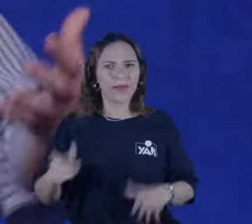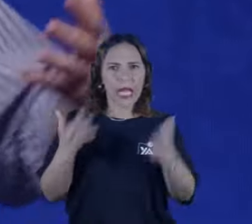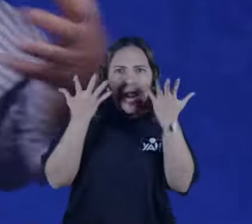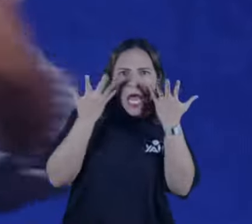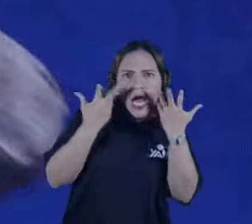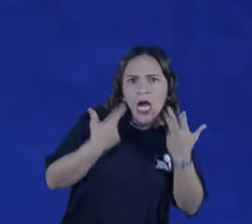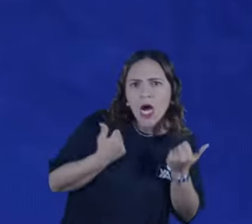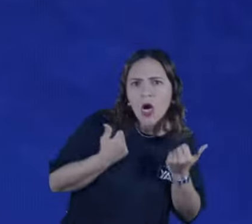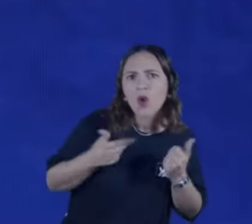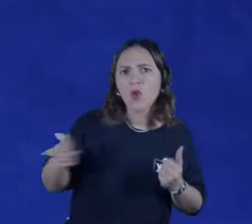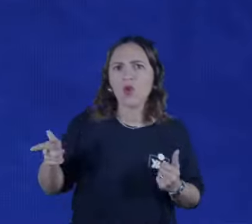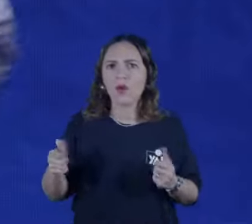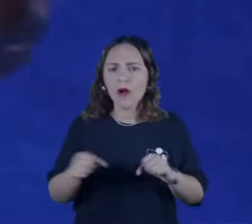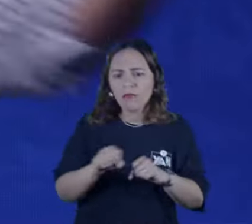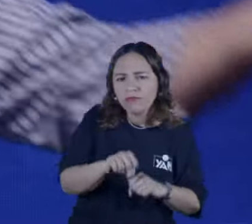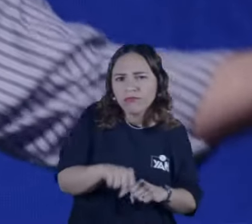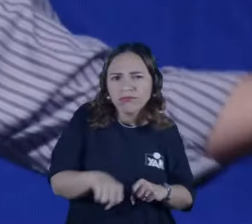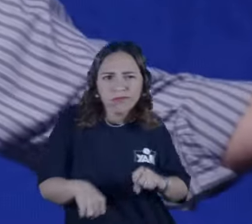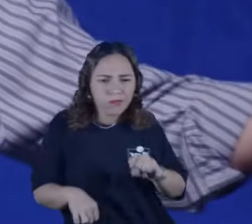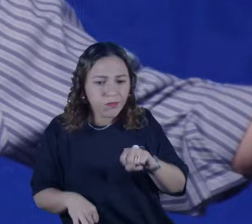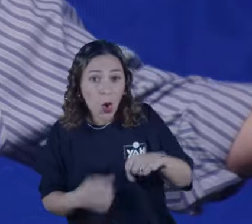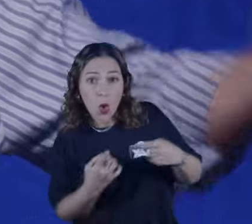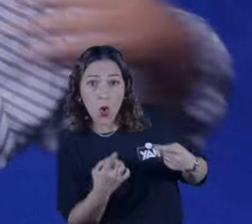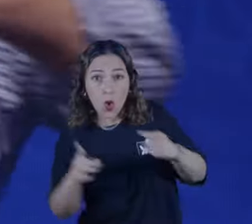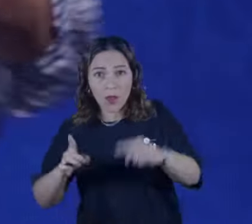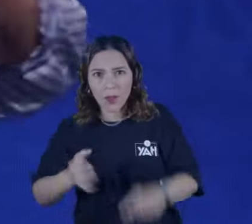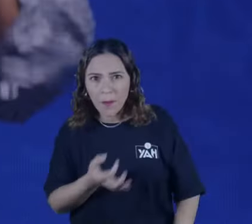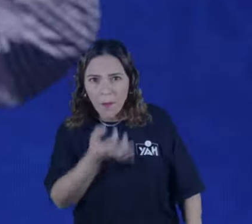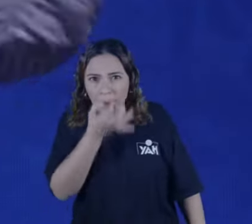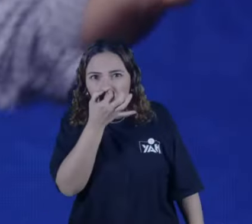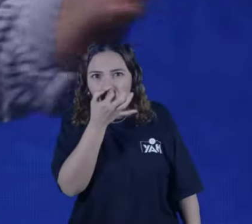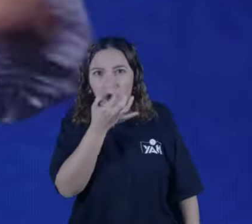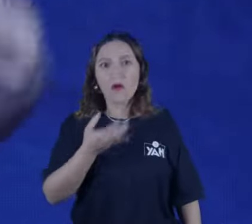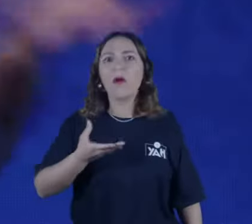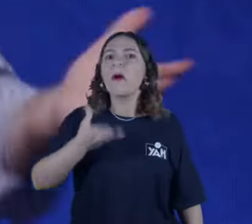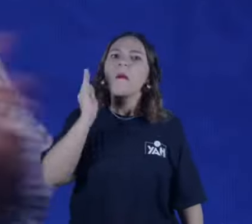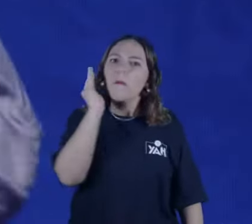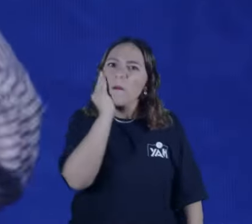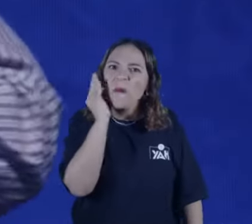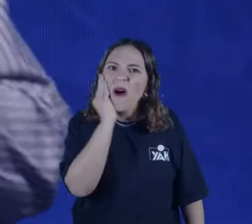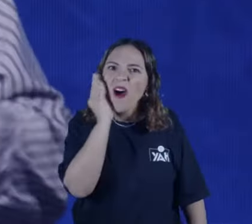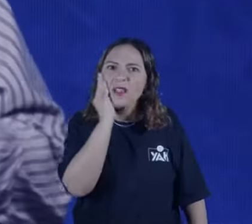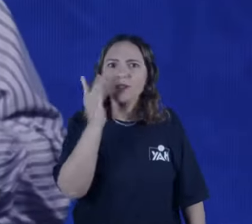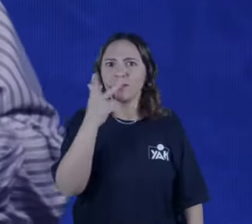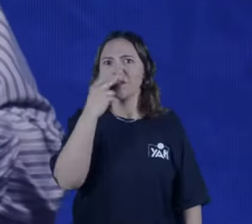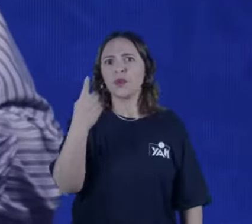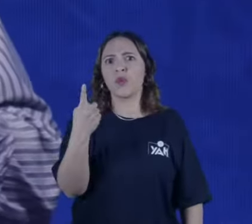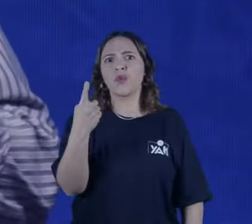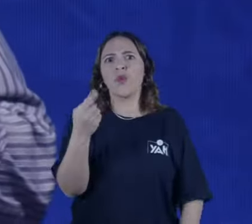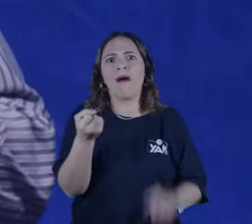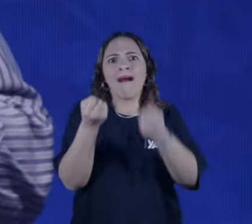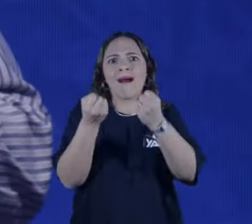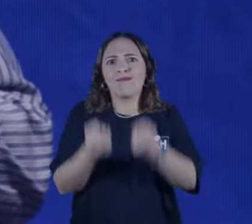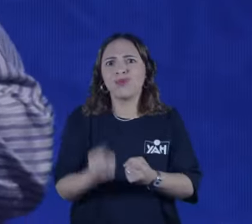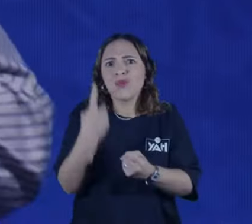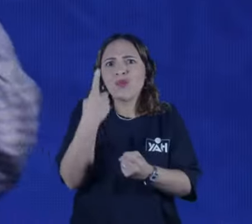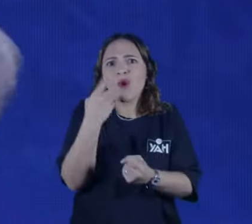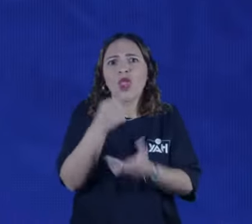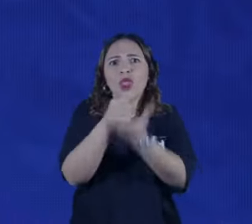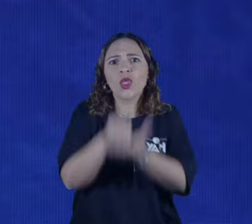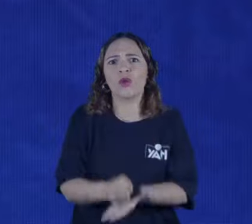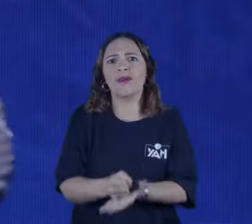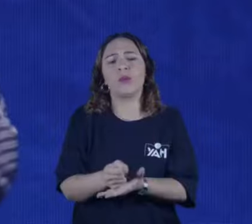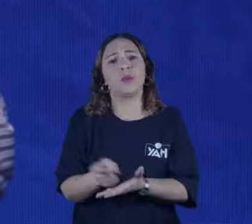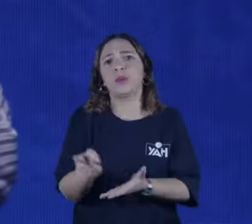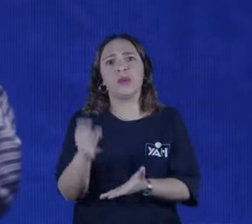eles não podem entrar numa investida contra um búfalo macho, adulto, de mais de 1.000 quilos, porque ele morre.